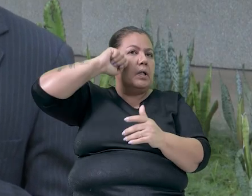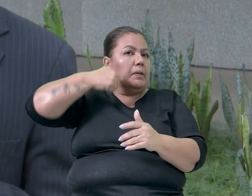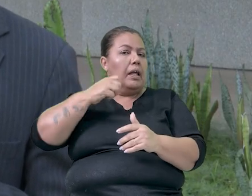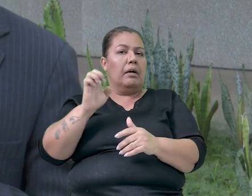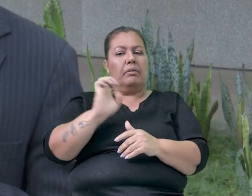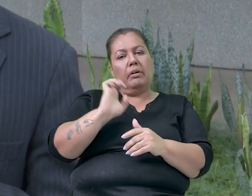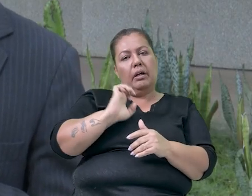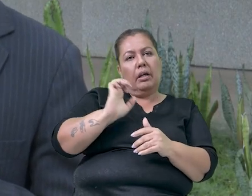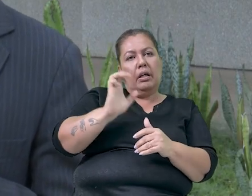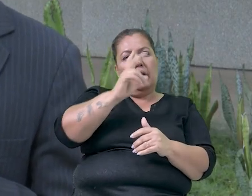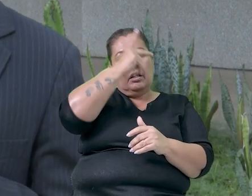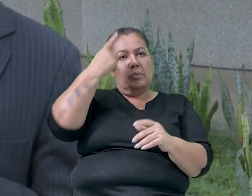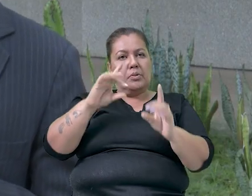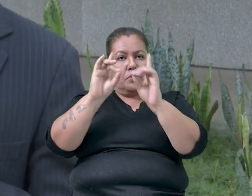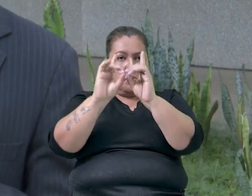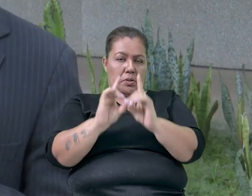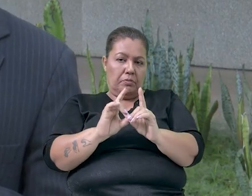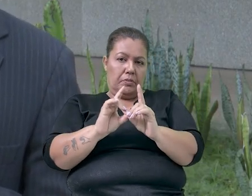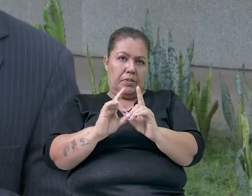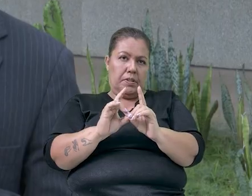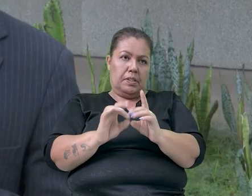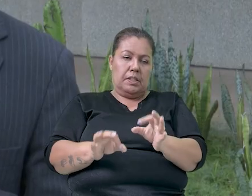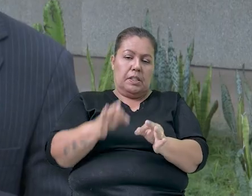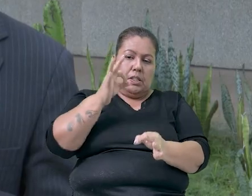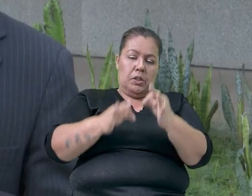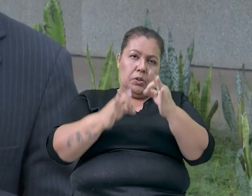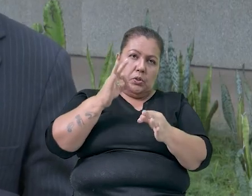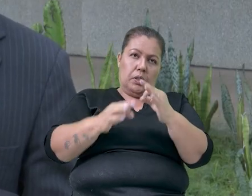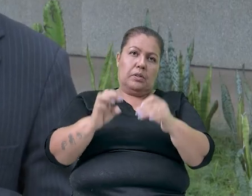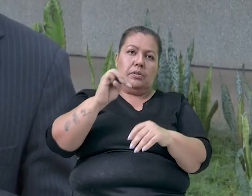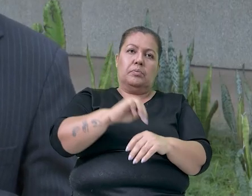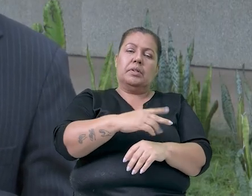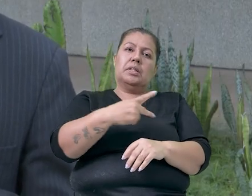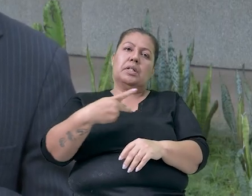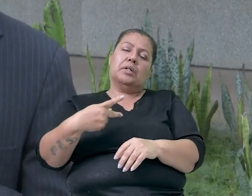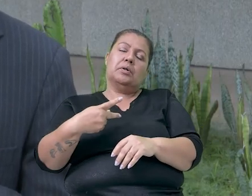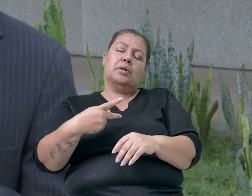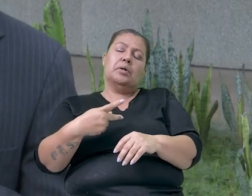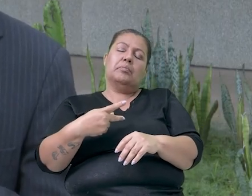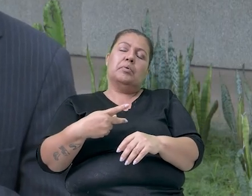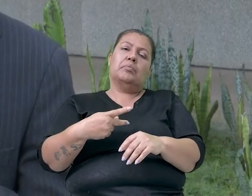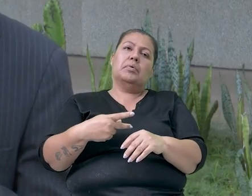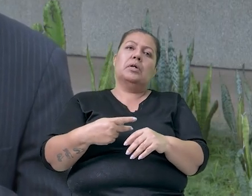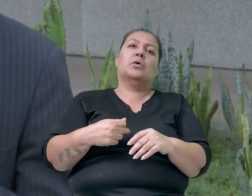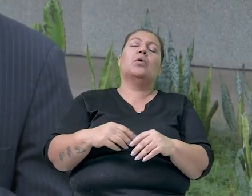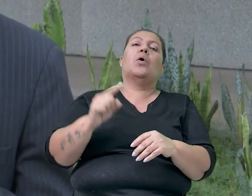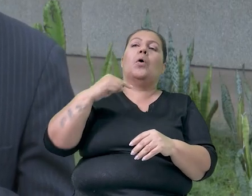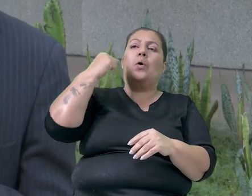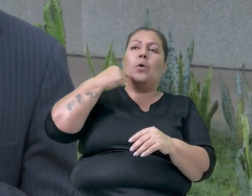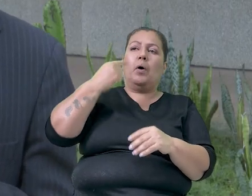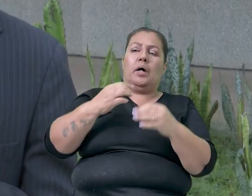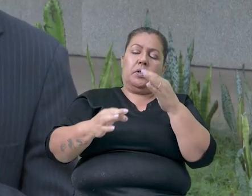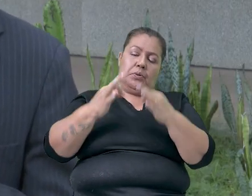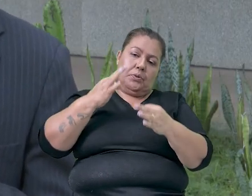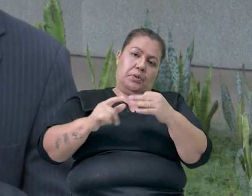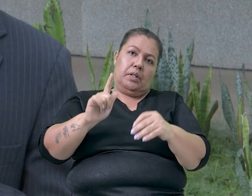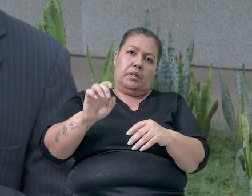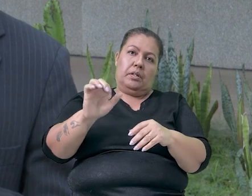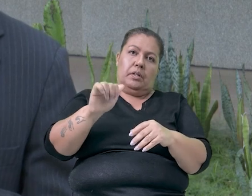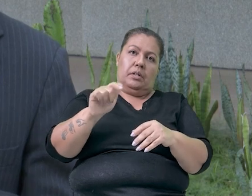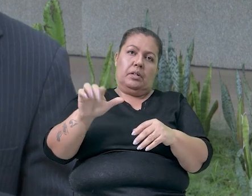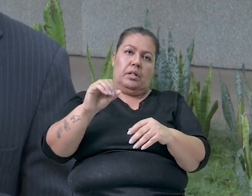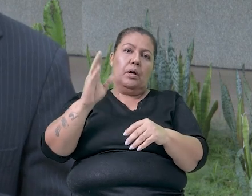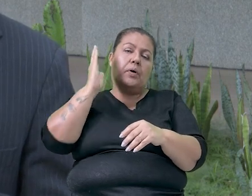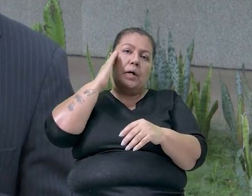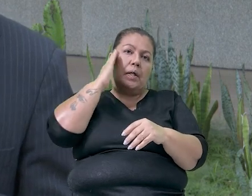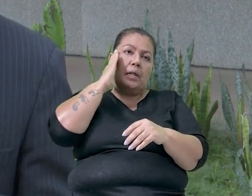pessoas com deficiência. Ao julgar recurso do Ministério Público, o relator do caso, o desembargador federal Leão Alves, entendeu que, apesar